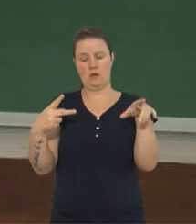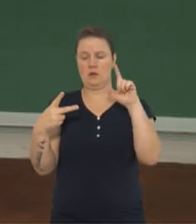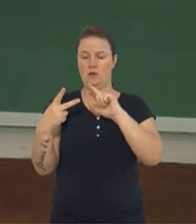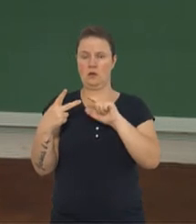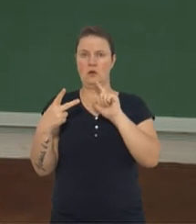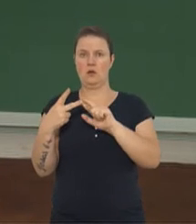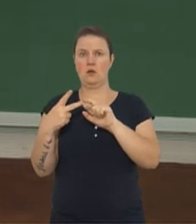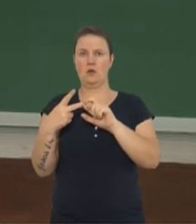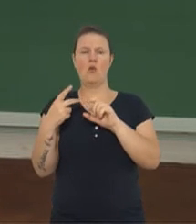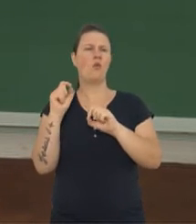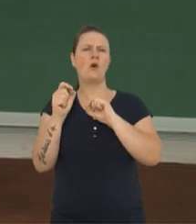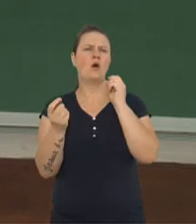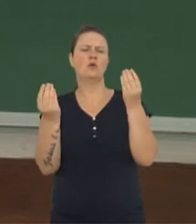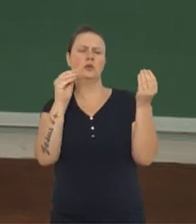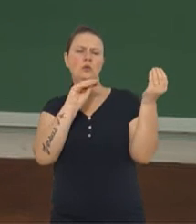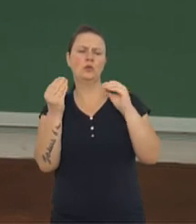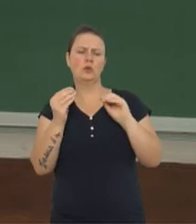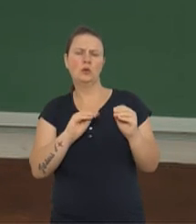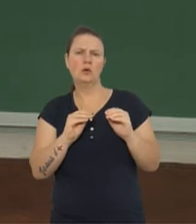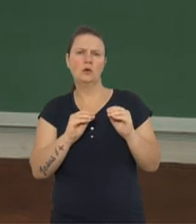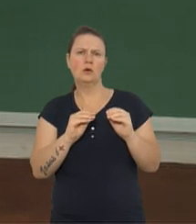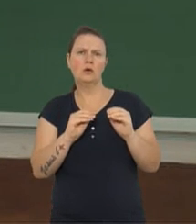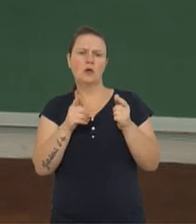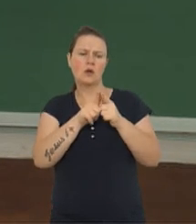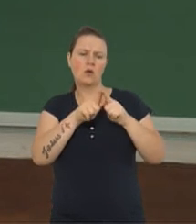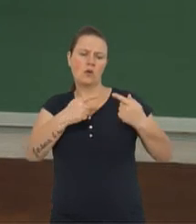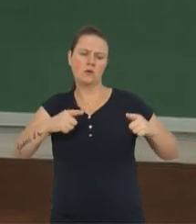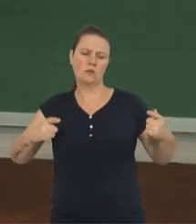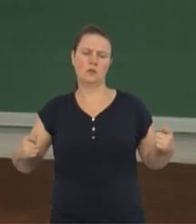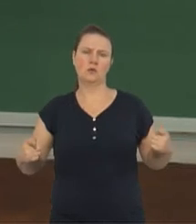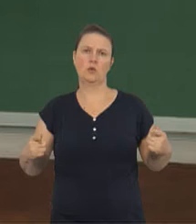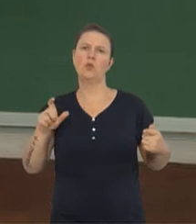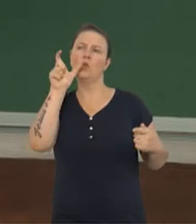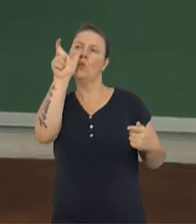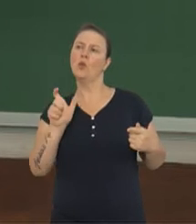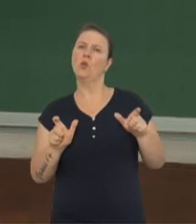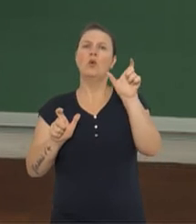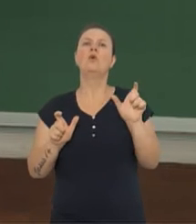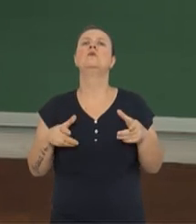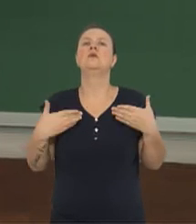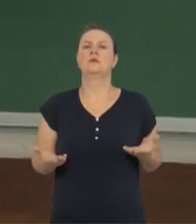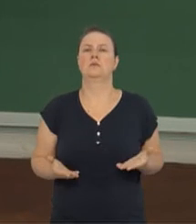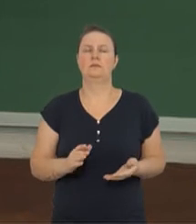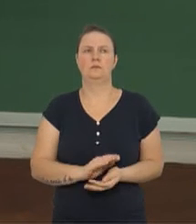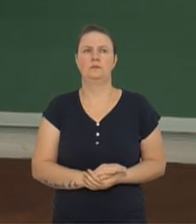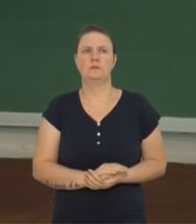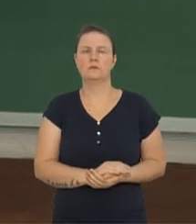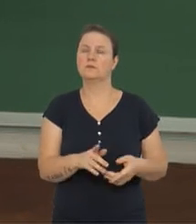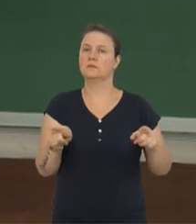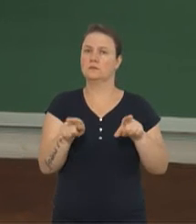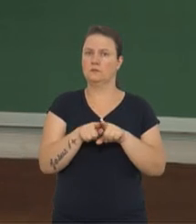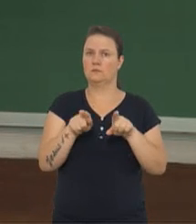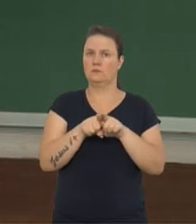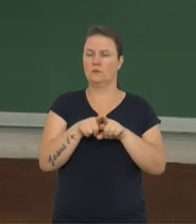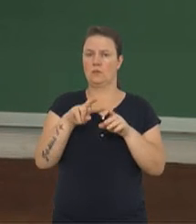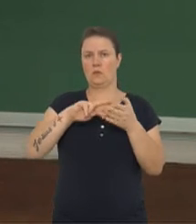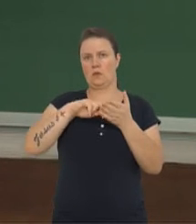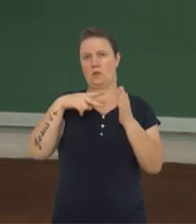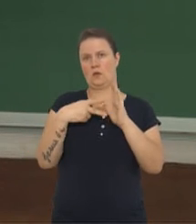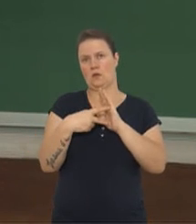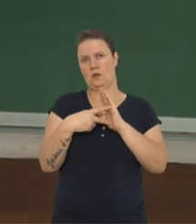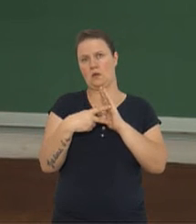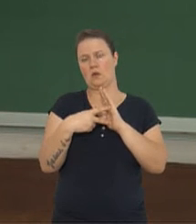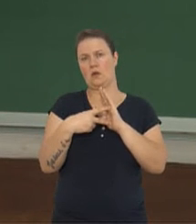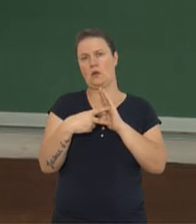sua classe gramatical também. Então, se nós vamos acentuar a palavra solo, ela vai, então, ter o significado na